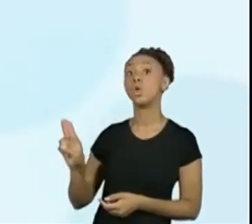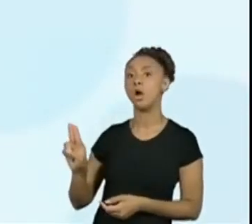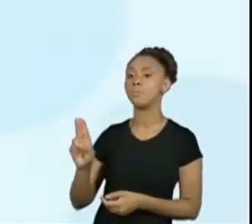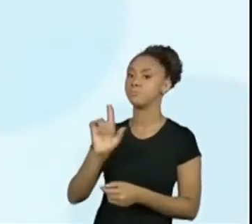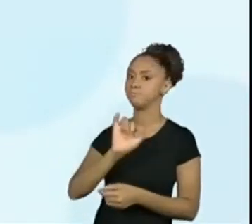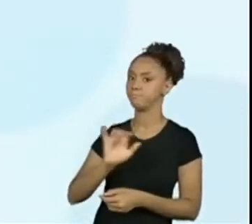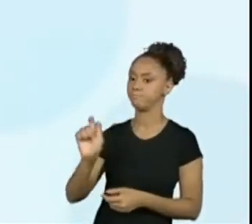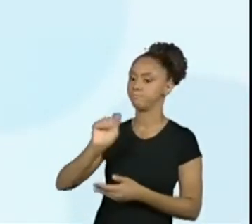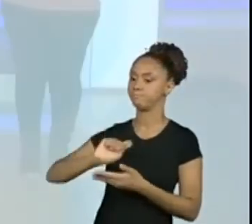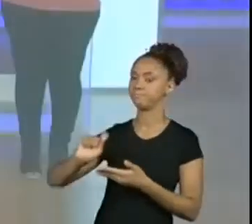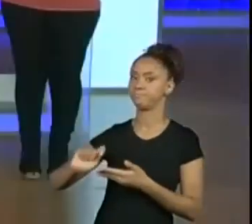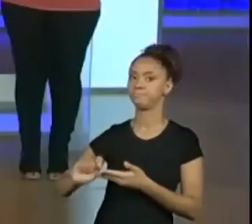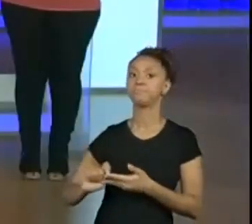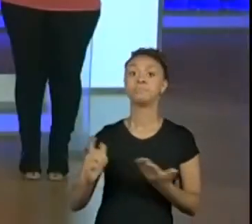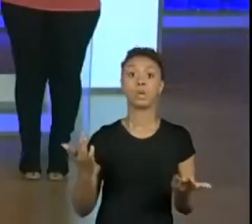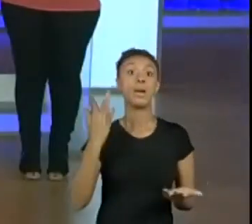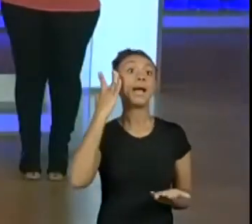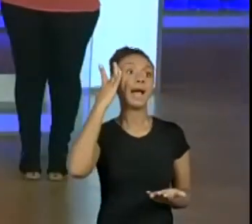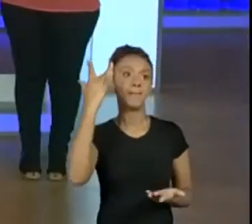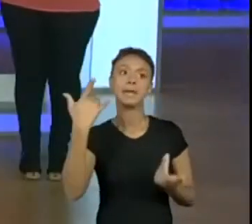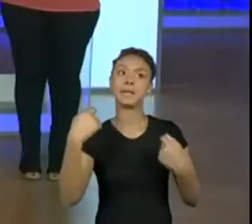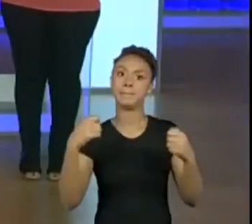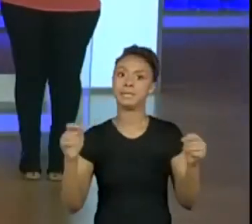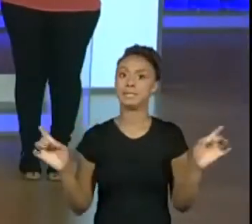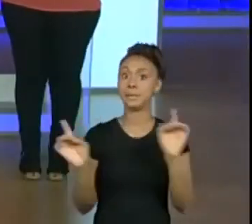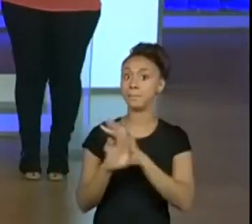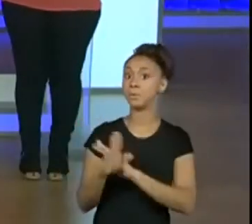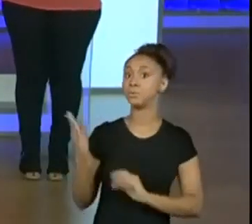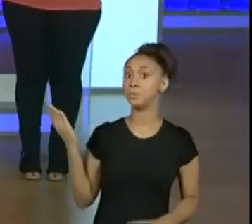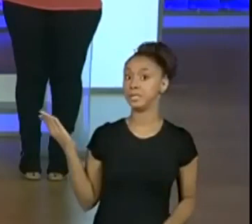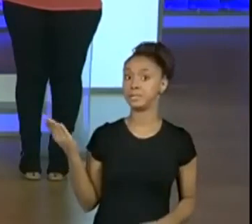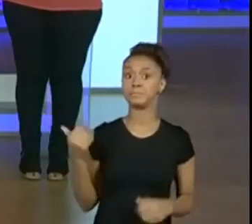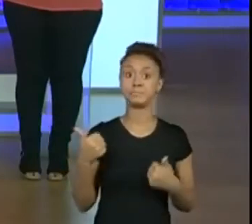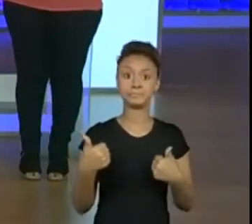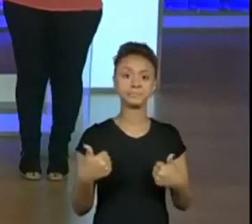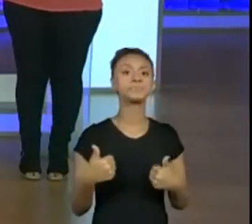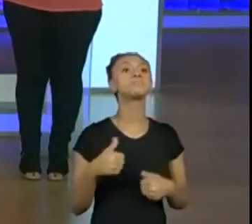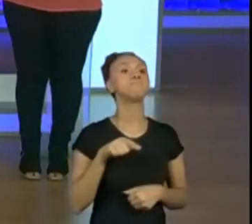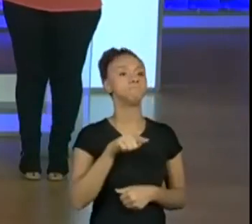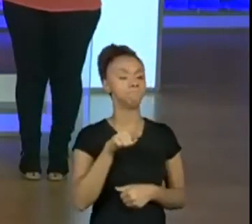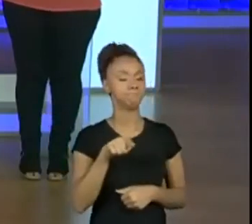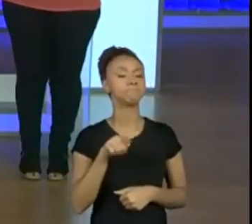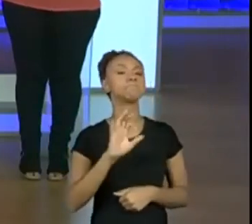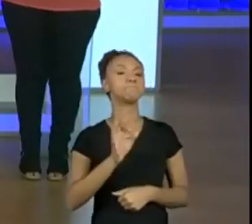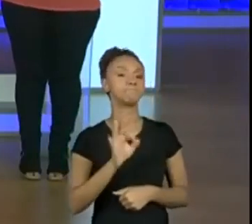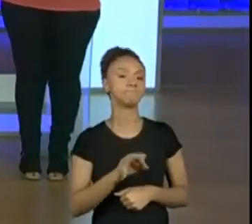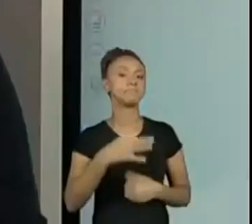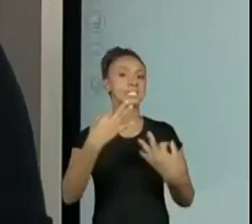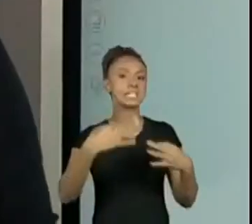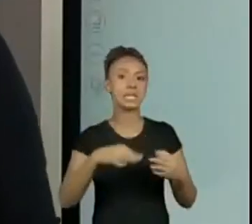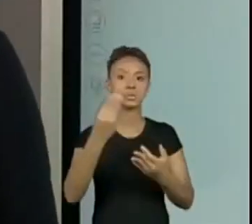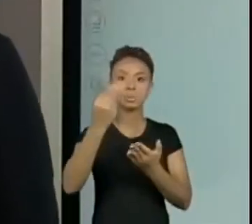perfeito? Então, para amanhã, a gente precisa disso, certo, professora Vivi? Fazer lá o registro das suas preferências. E já